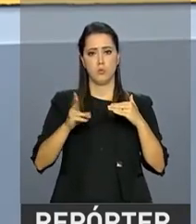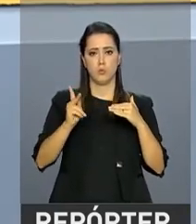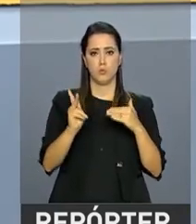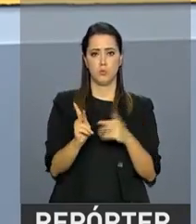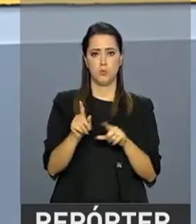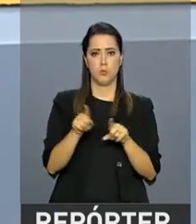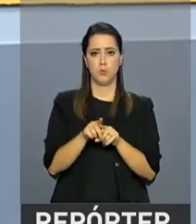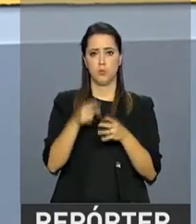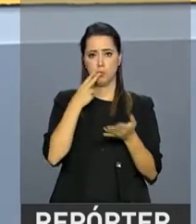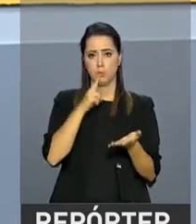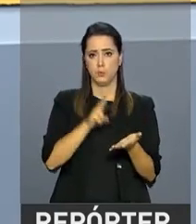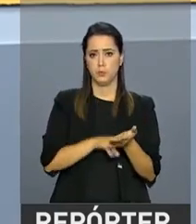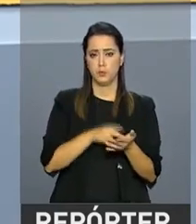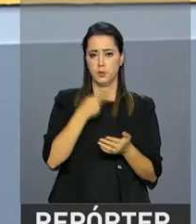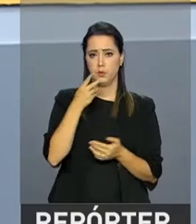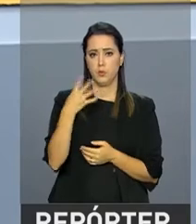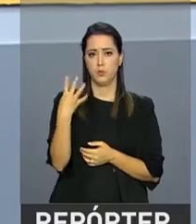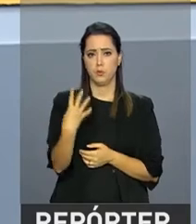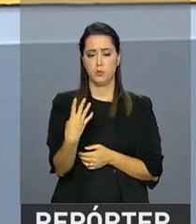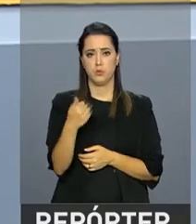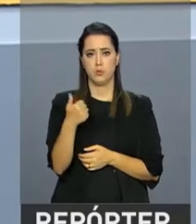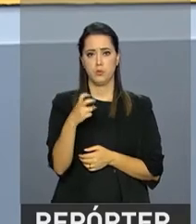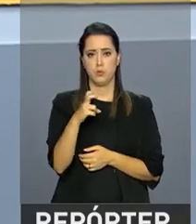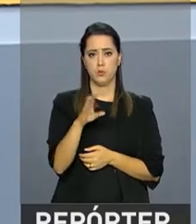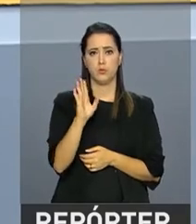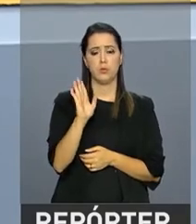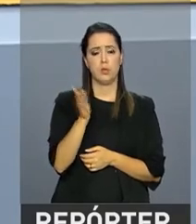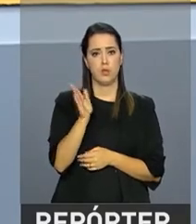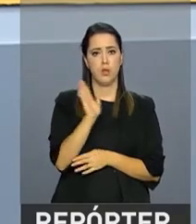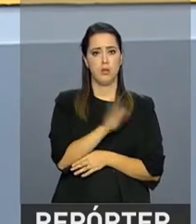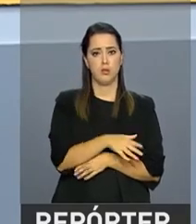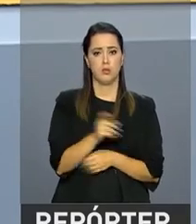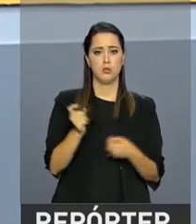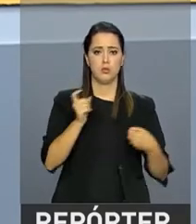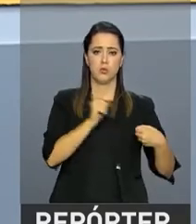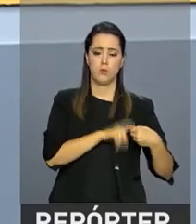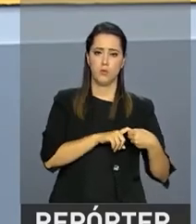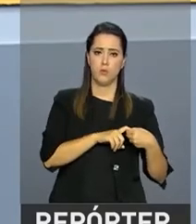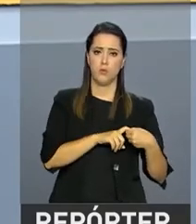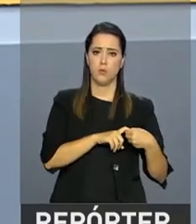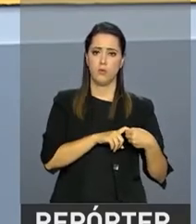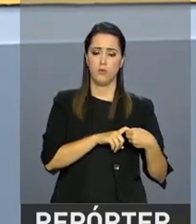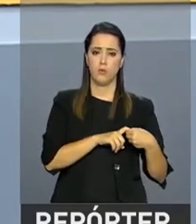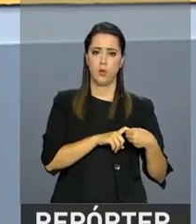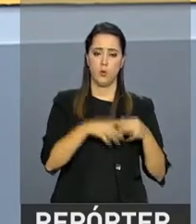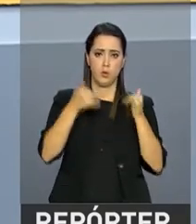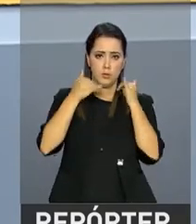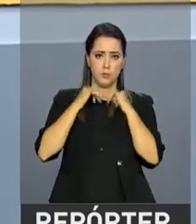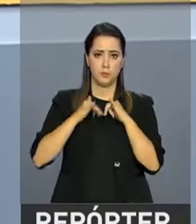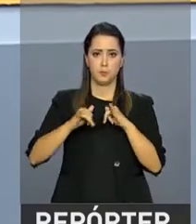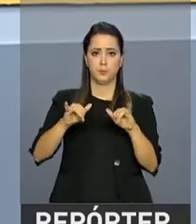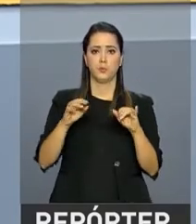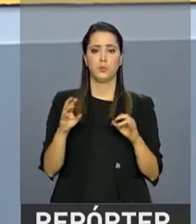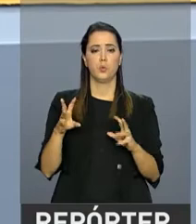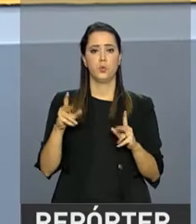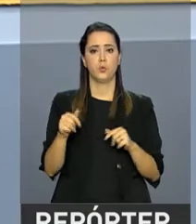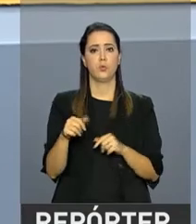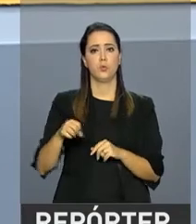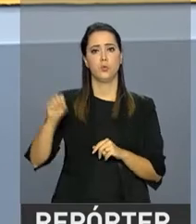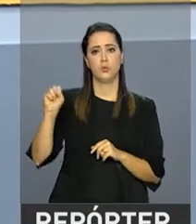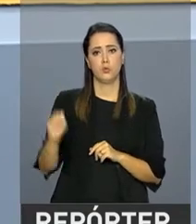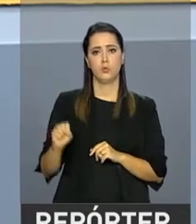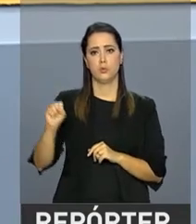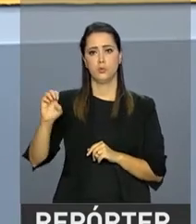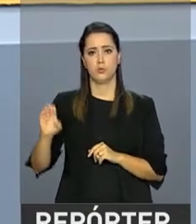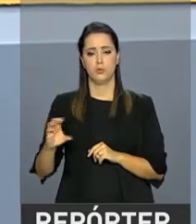ainda na nota a oms afirma que as quatro e 15 da tarde já havia sido realizada a recomposição de praticamente toda a carga no